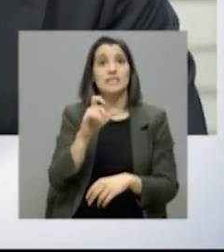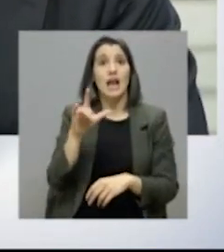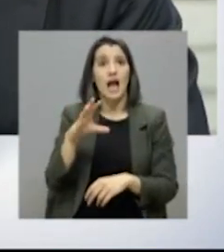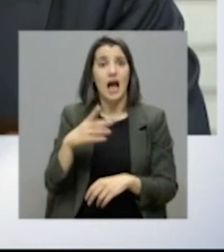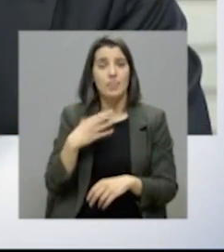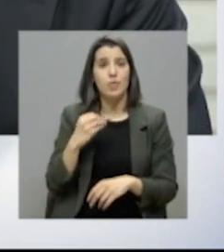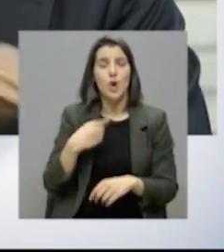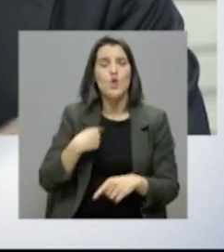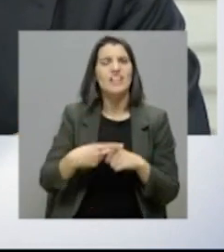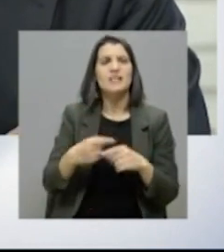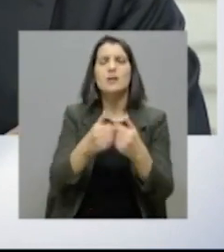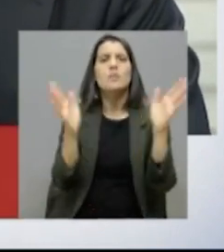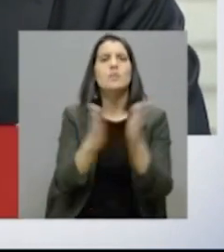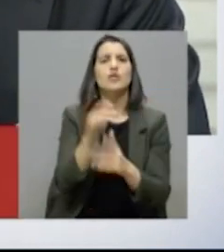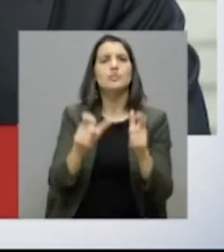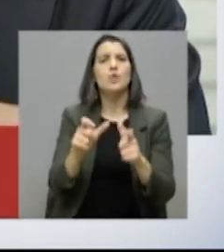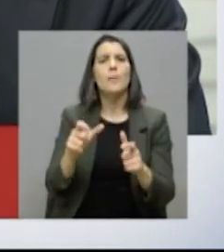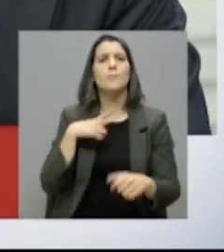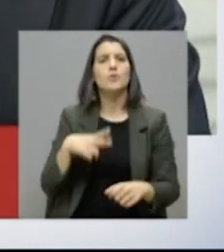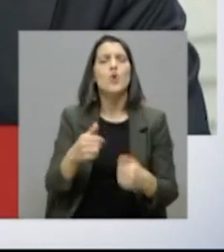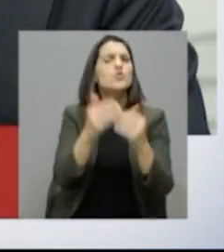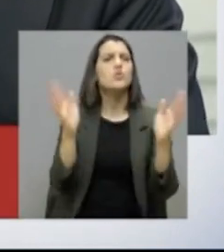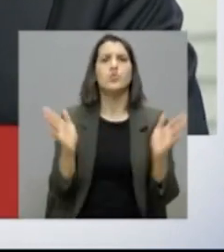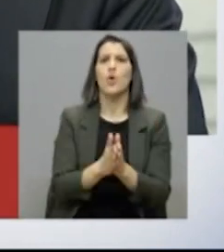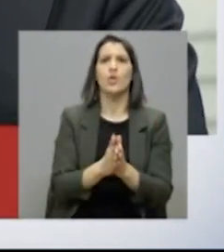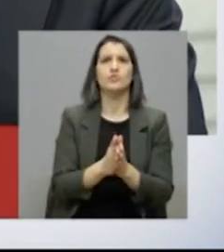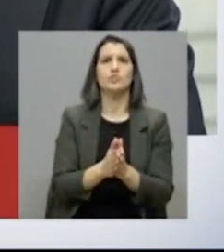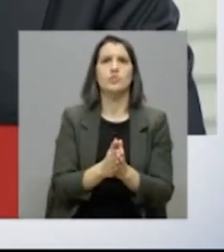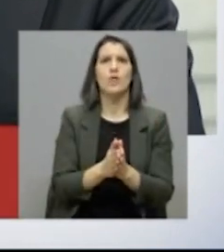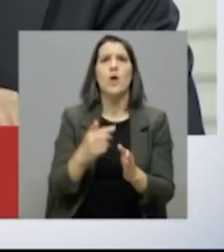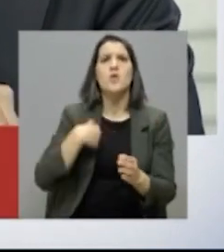portugueses. A todos os portugueses. Mas esse é de particular.